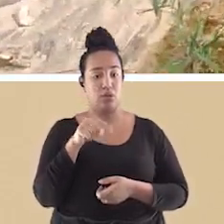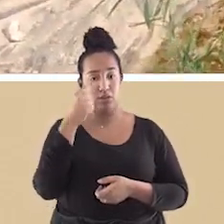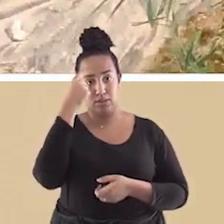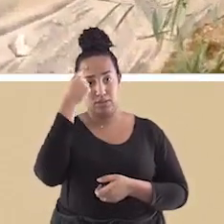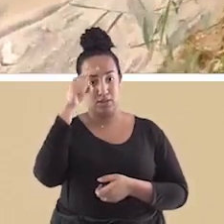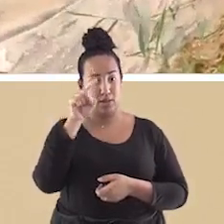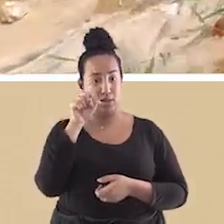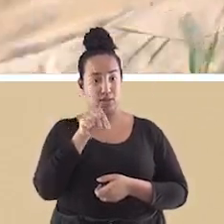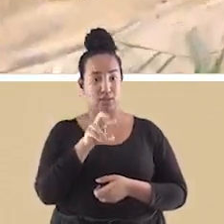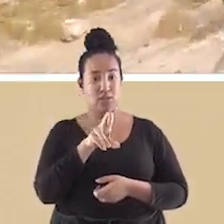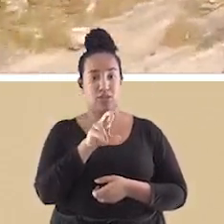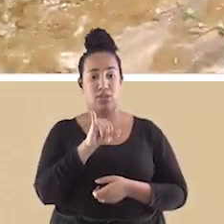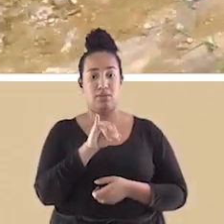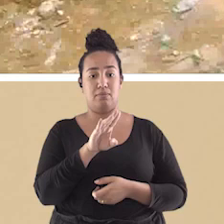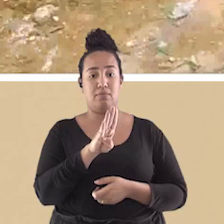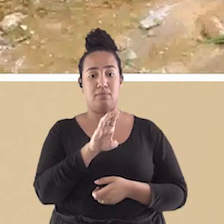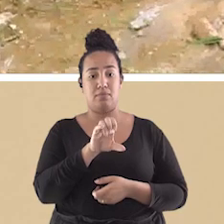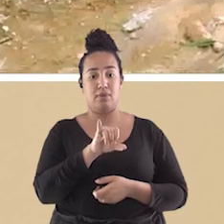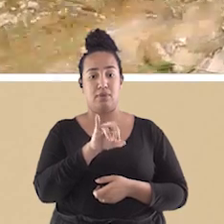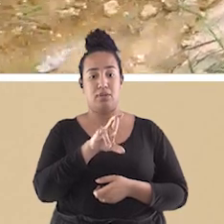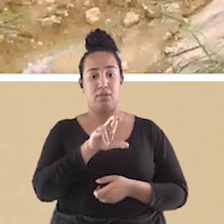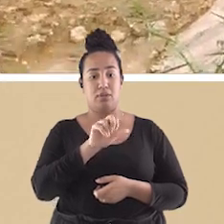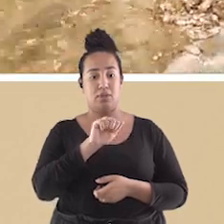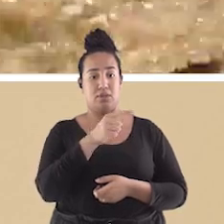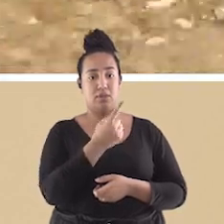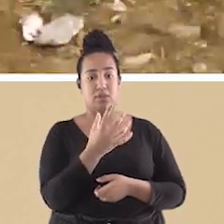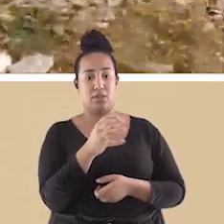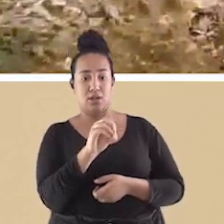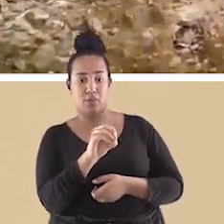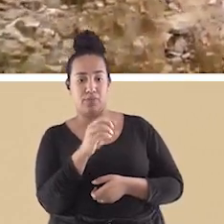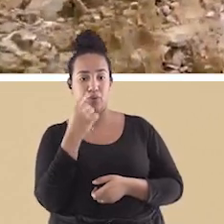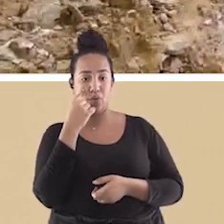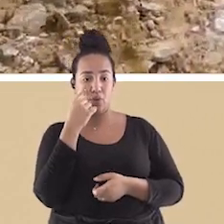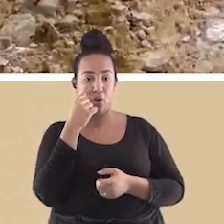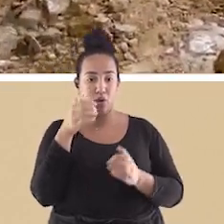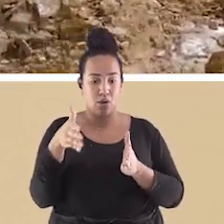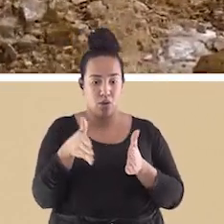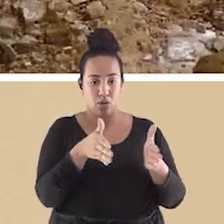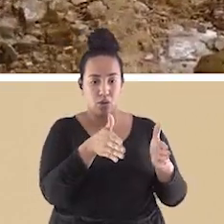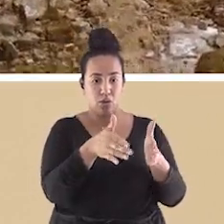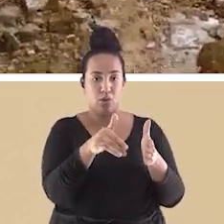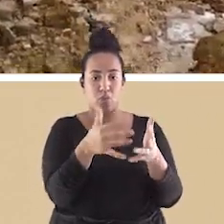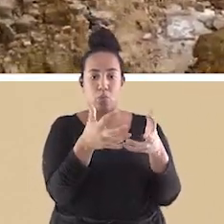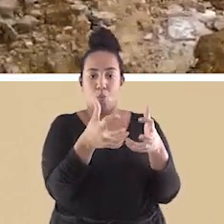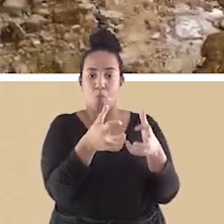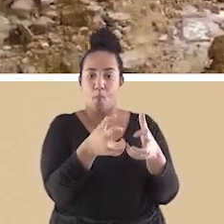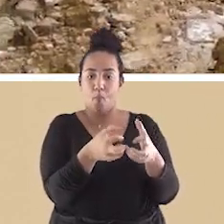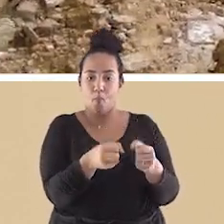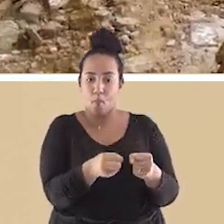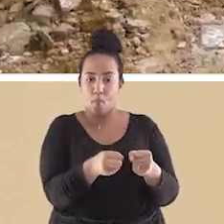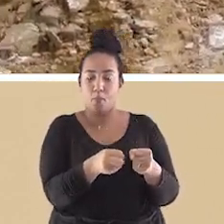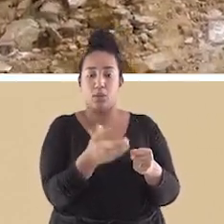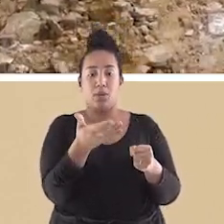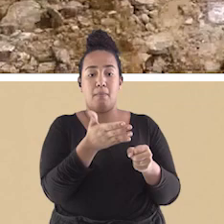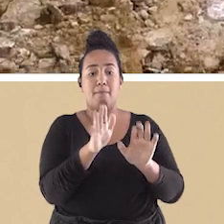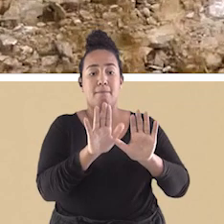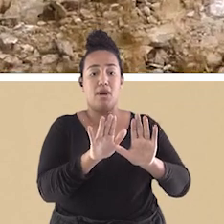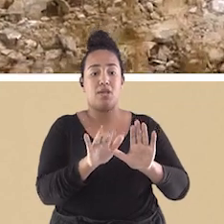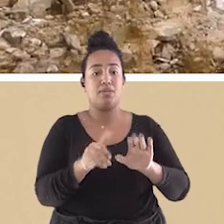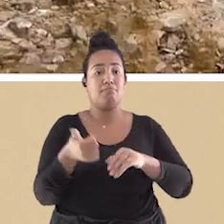de ribeirão, né? Um leito seco, chovendo na cabeceira, o solo